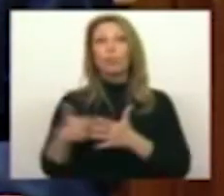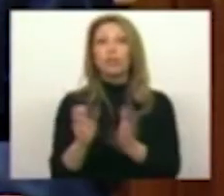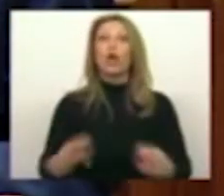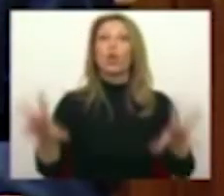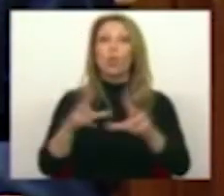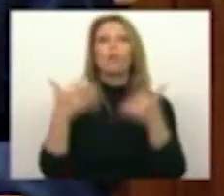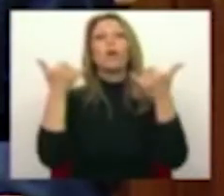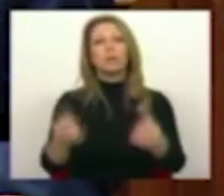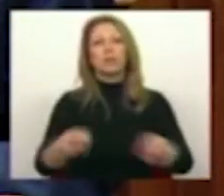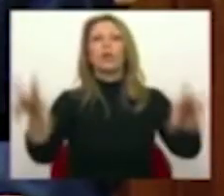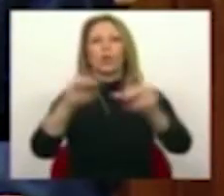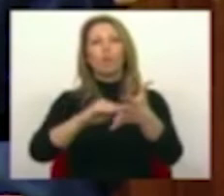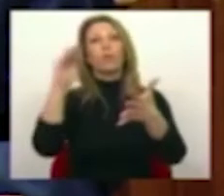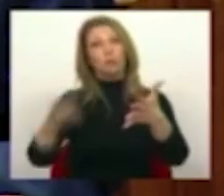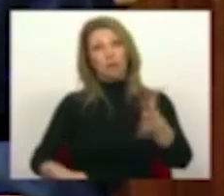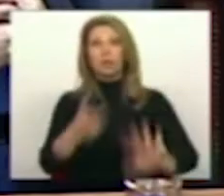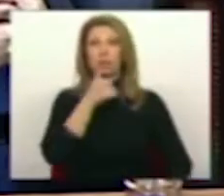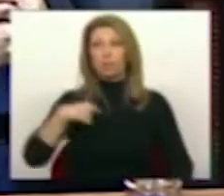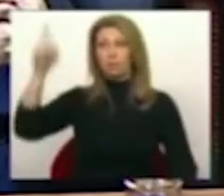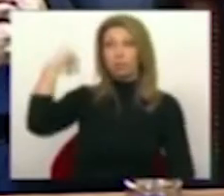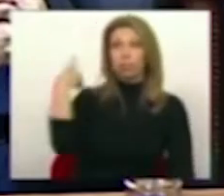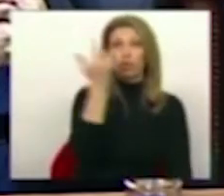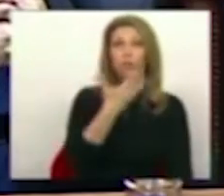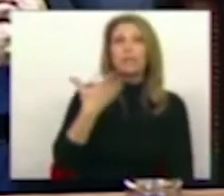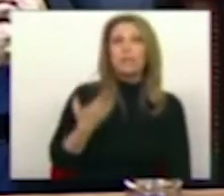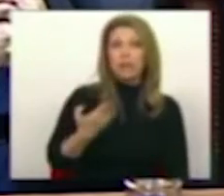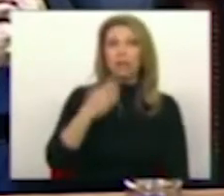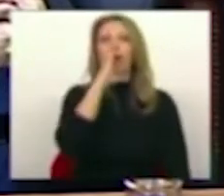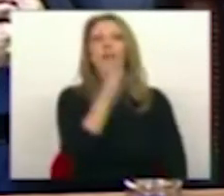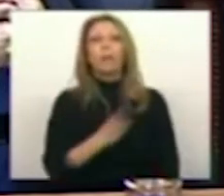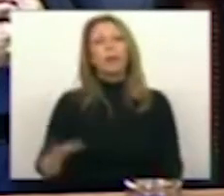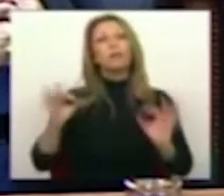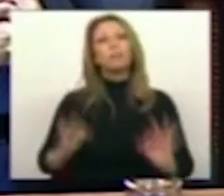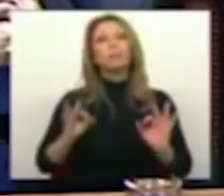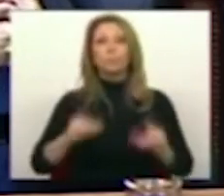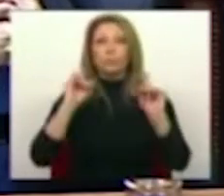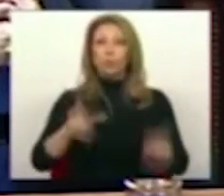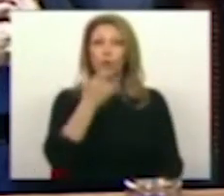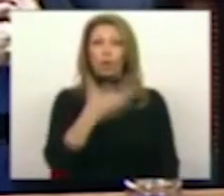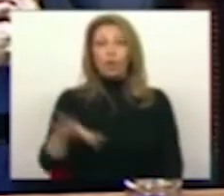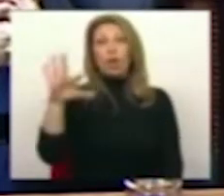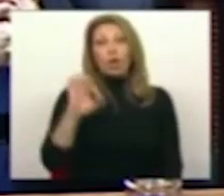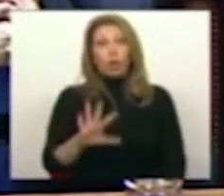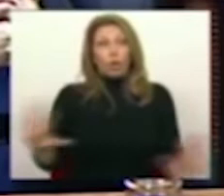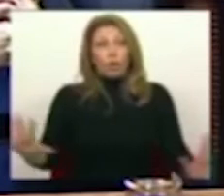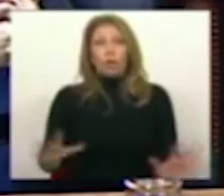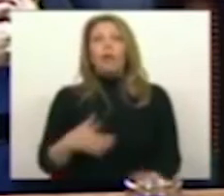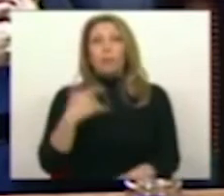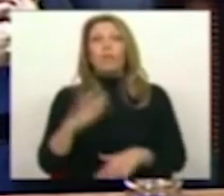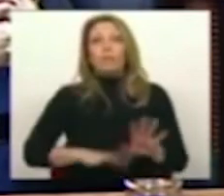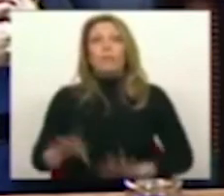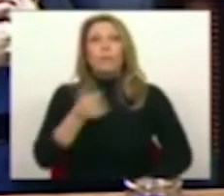de 2017, concretizada em 2018. Portanto, estamos simplesmente a dar execução a uma decisão